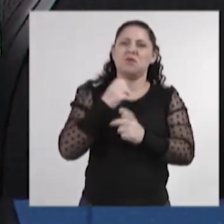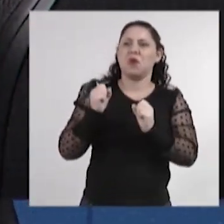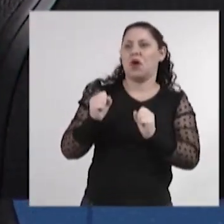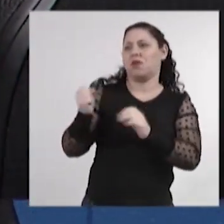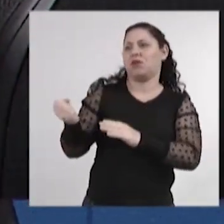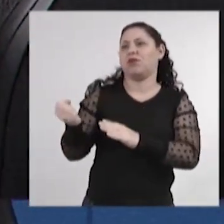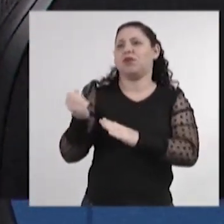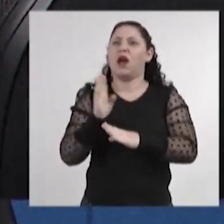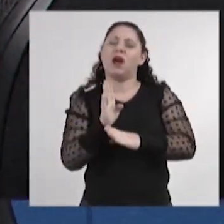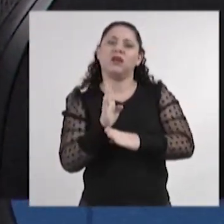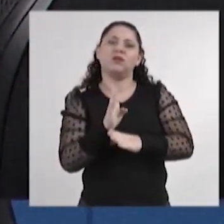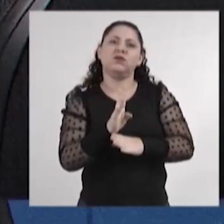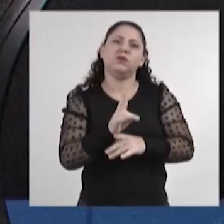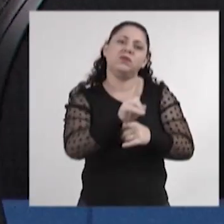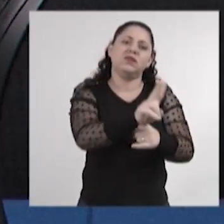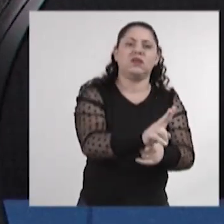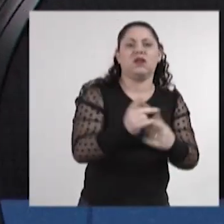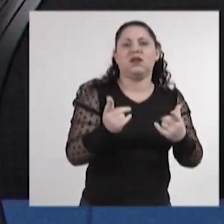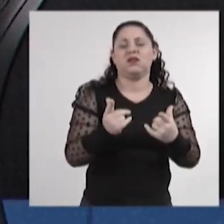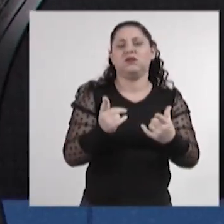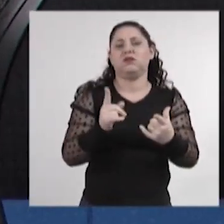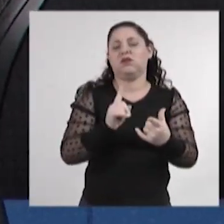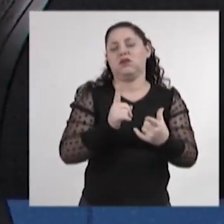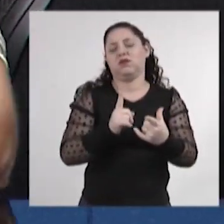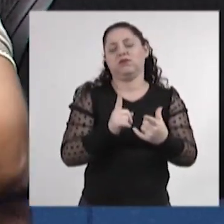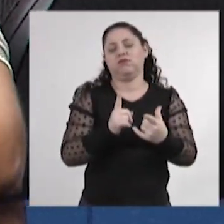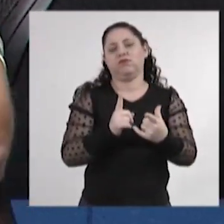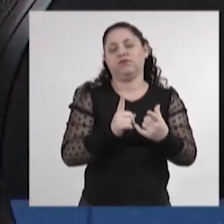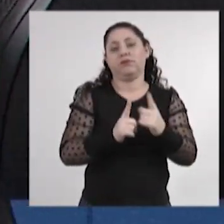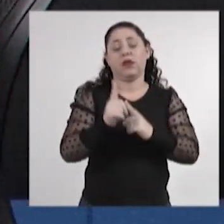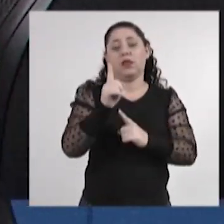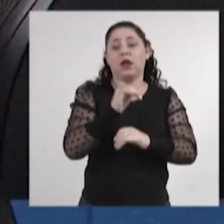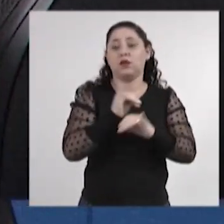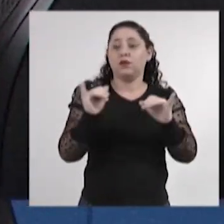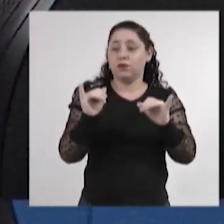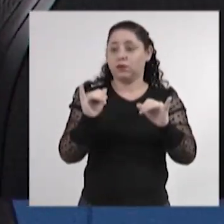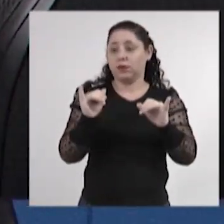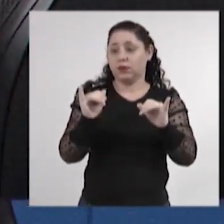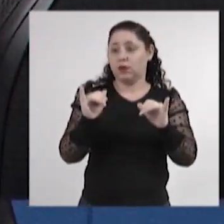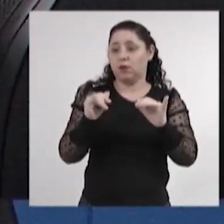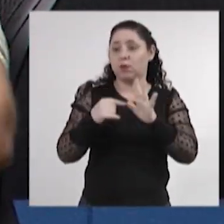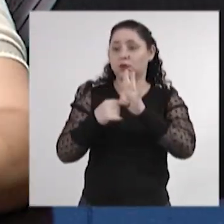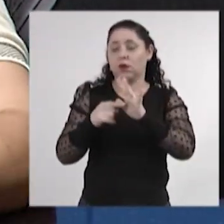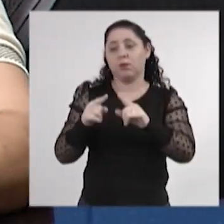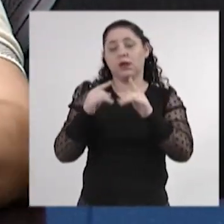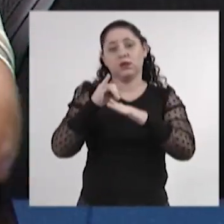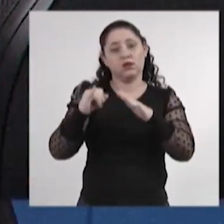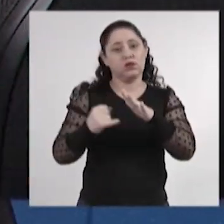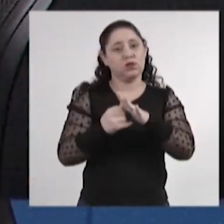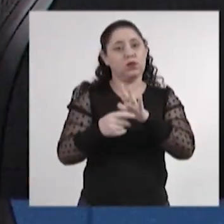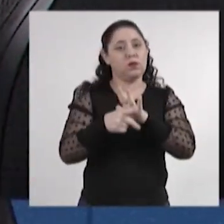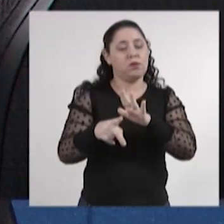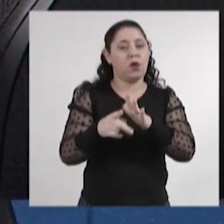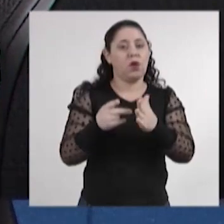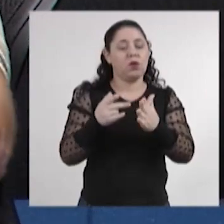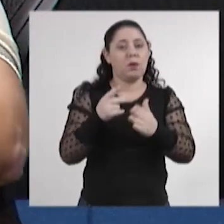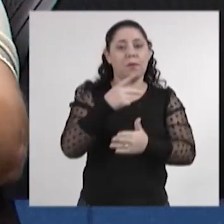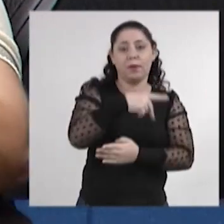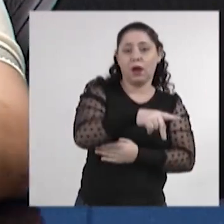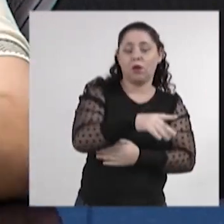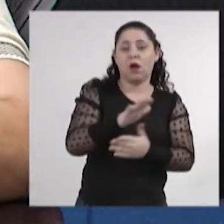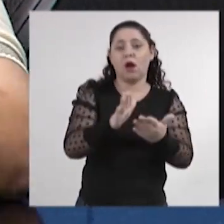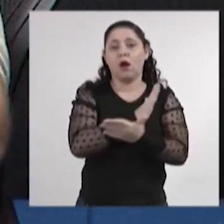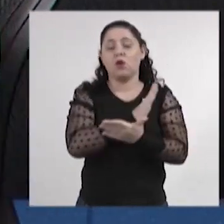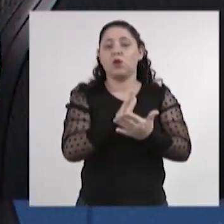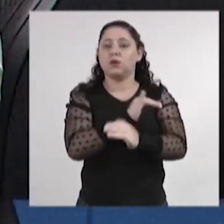dado, não é nada sensível, não é dado sensível. Mas, por questão de institucionalidade com o Paraguai,